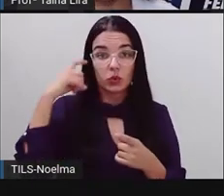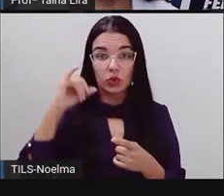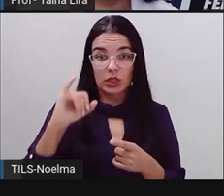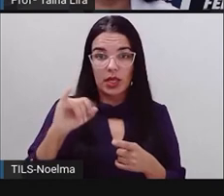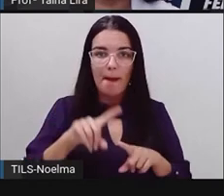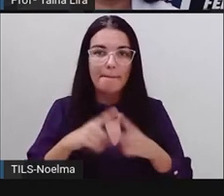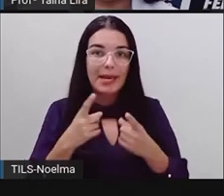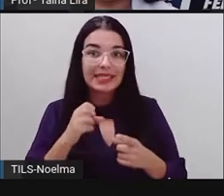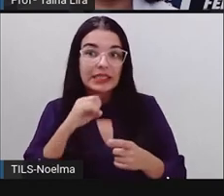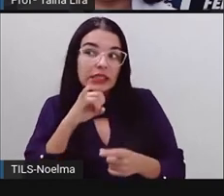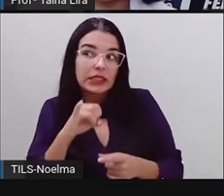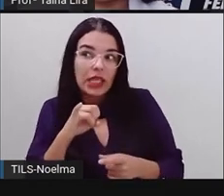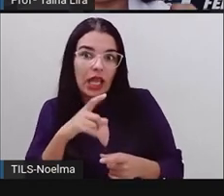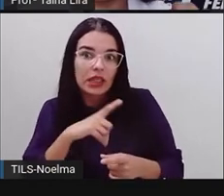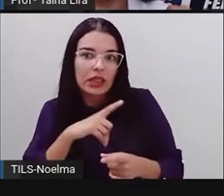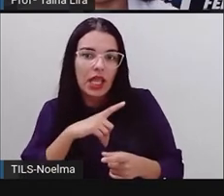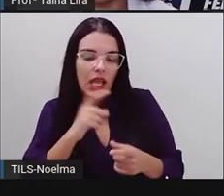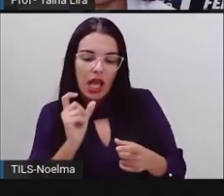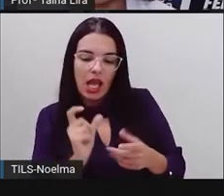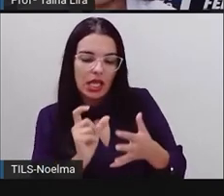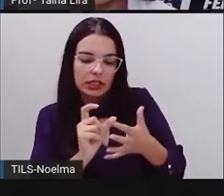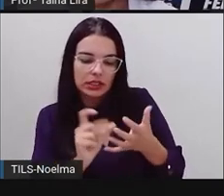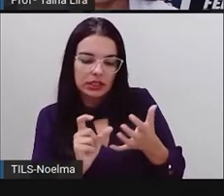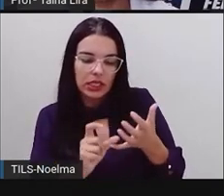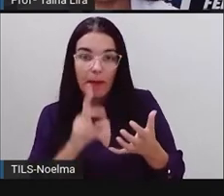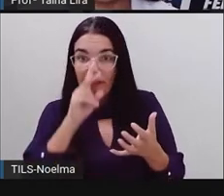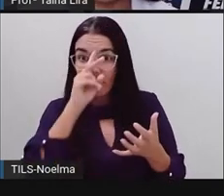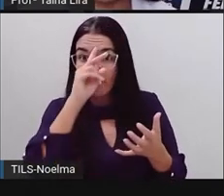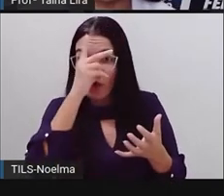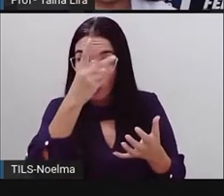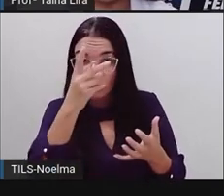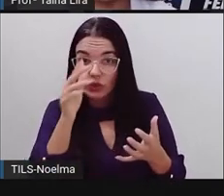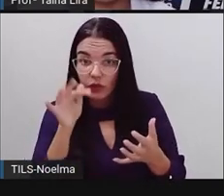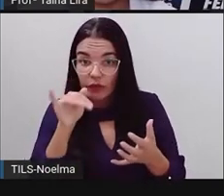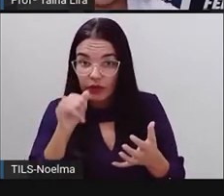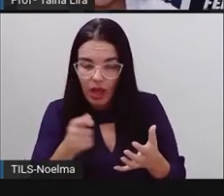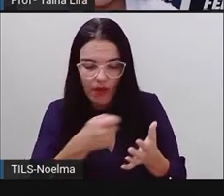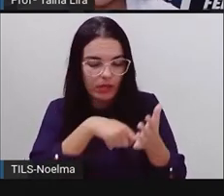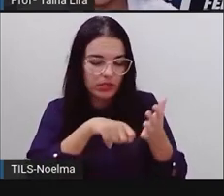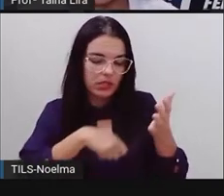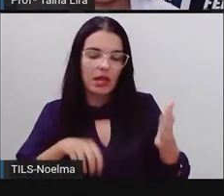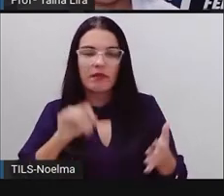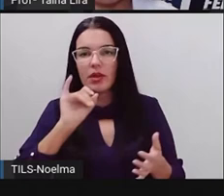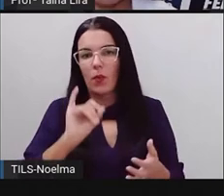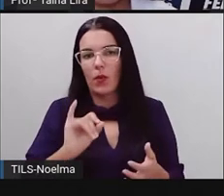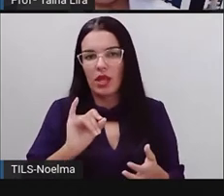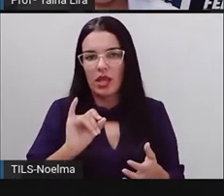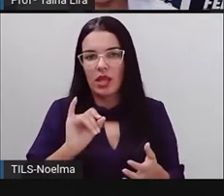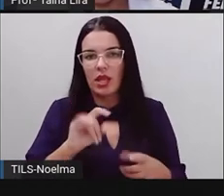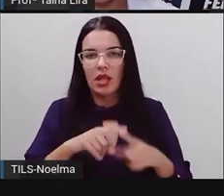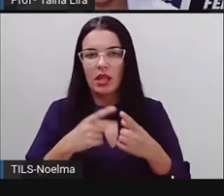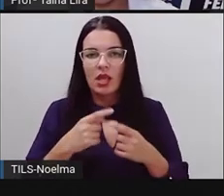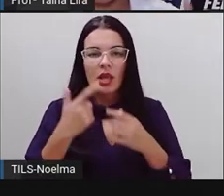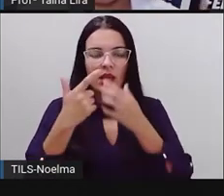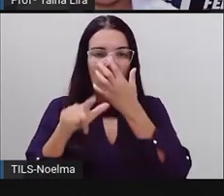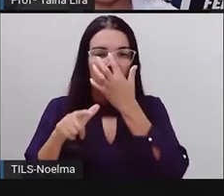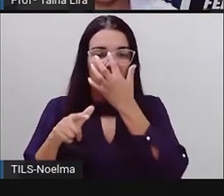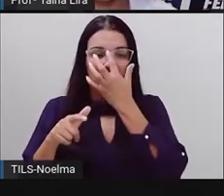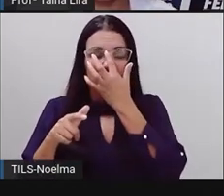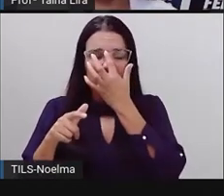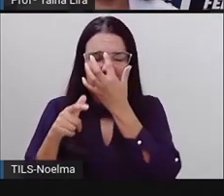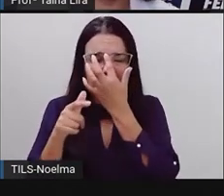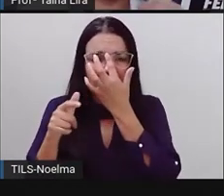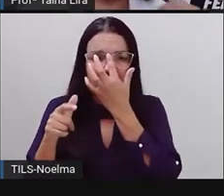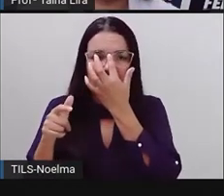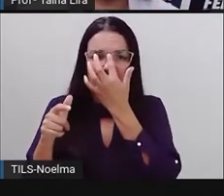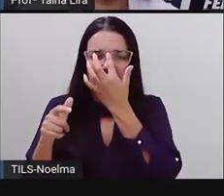agora se tiver aí a sílaba forte eu vou escrever com a letra i então o de novo aqui vamos